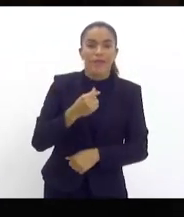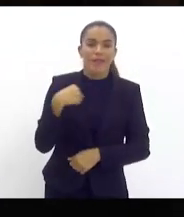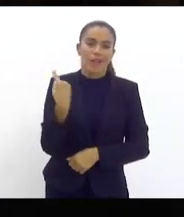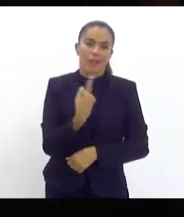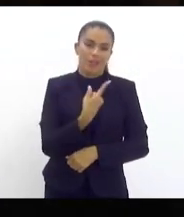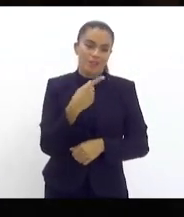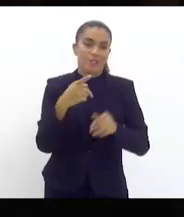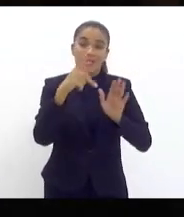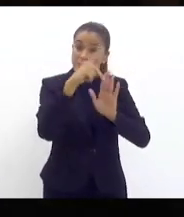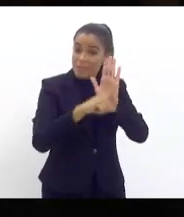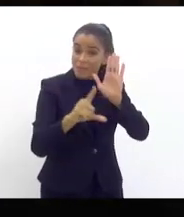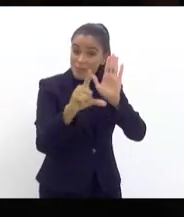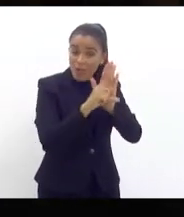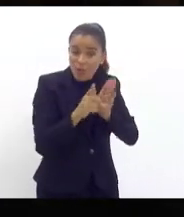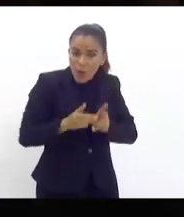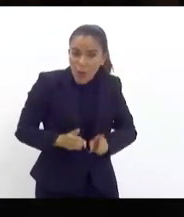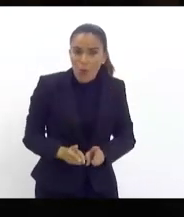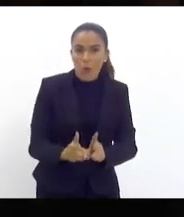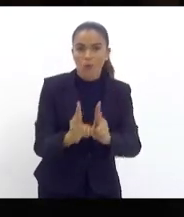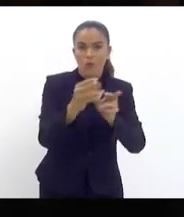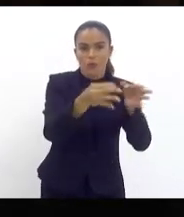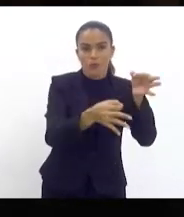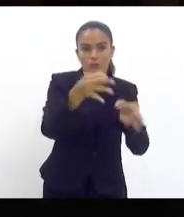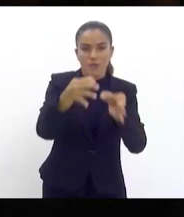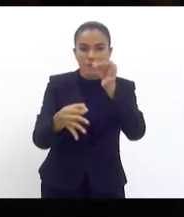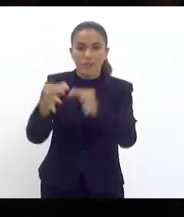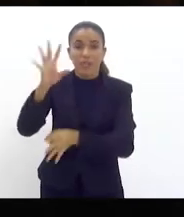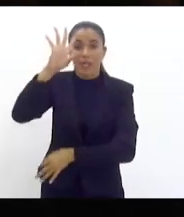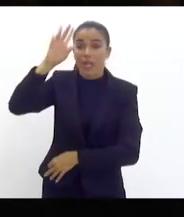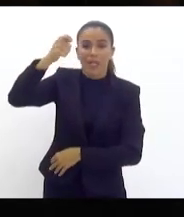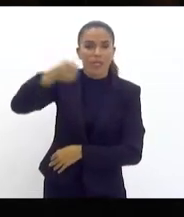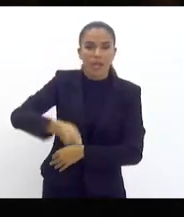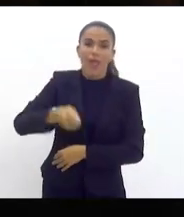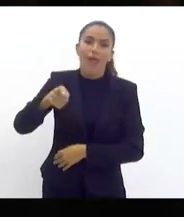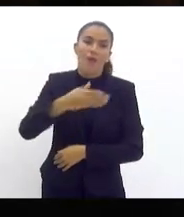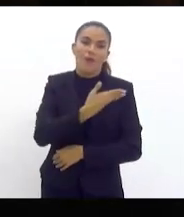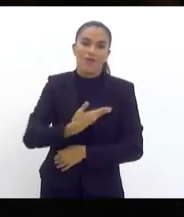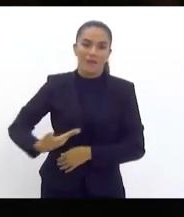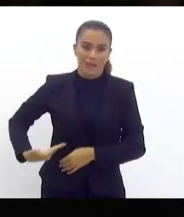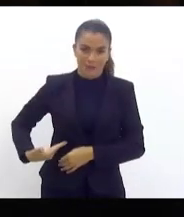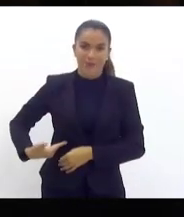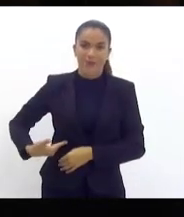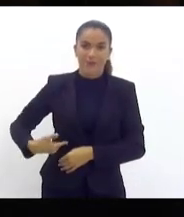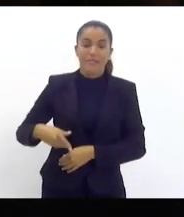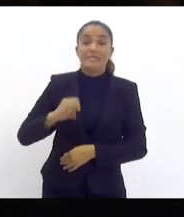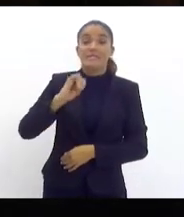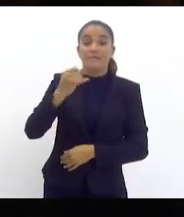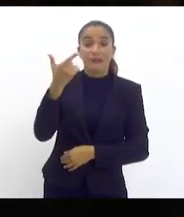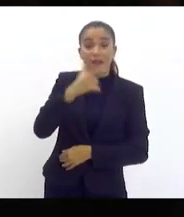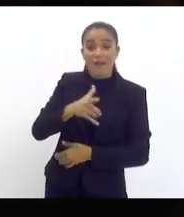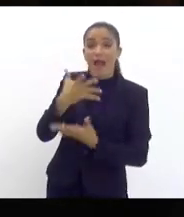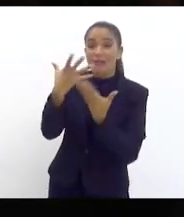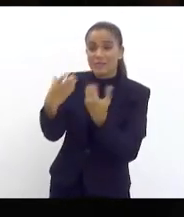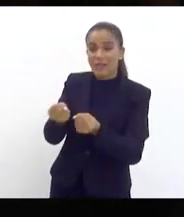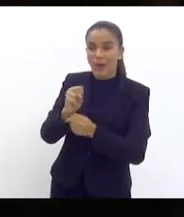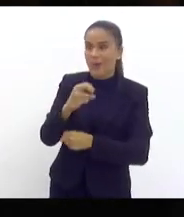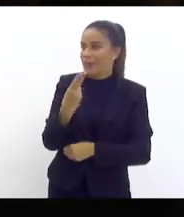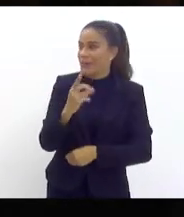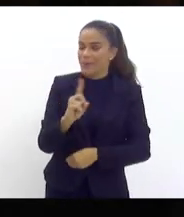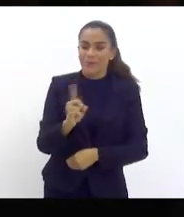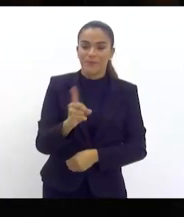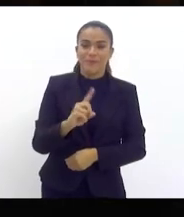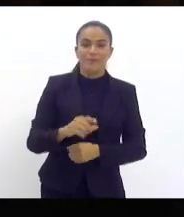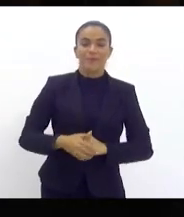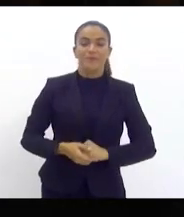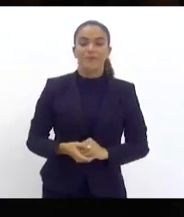que o projeto prossiga e que quem tome a decisão seja o governador, se vai ceder ou não o terreno. Muito obrigada,